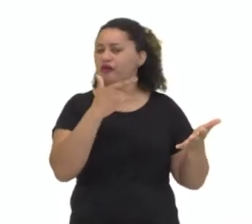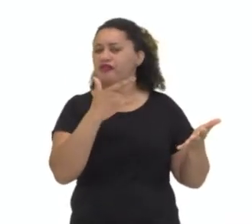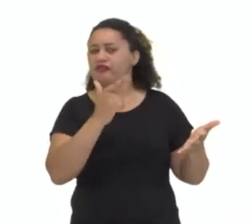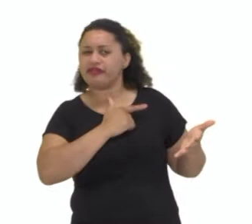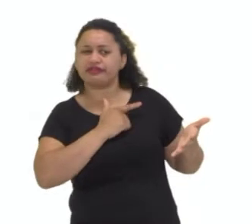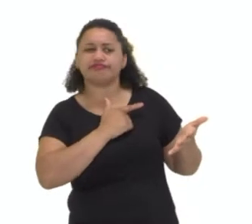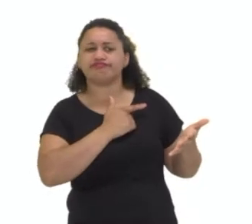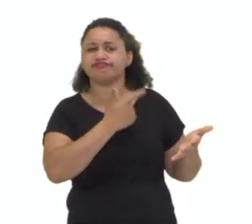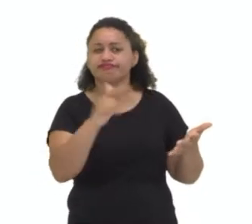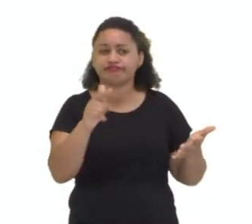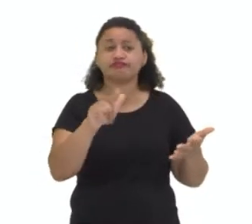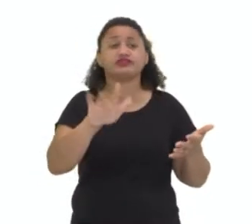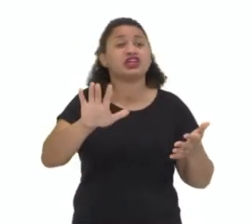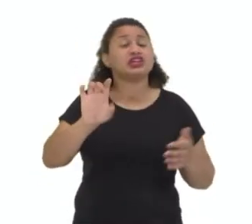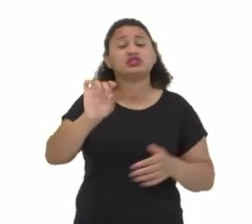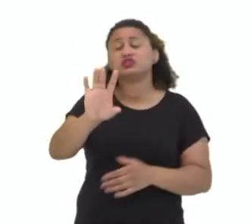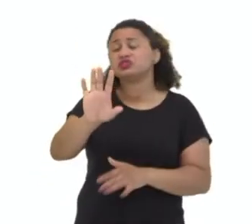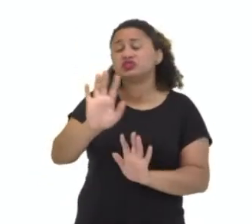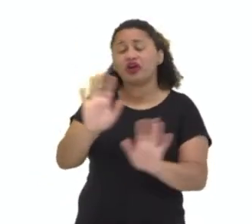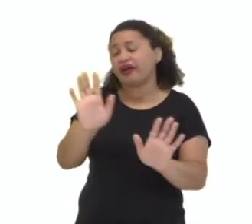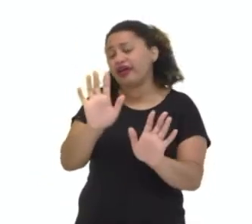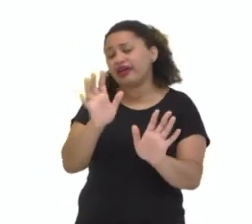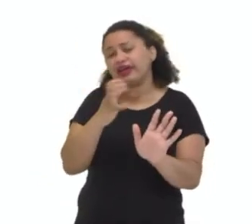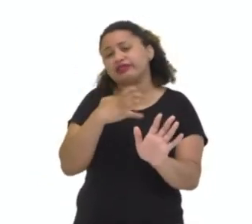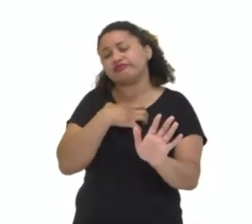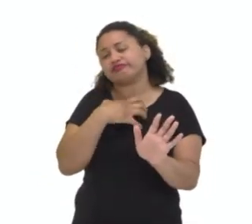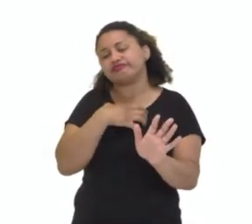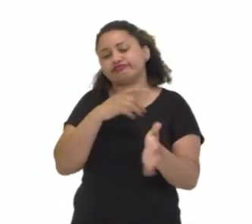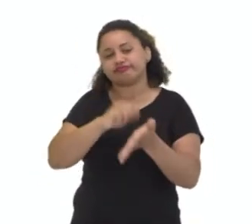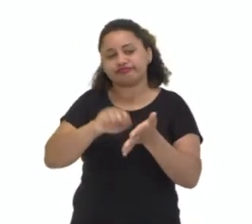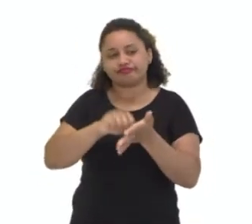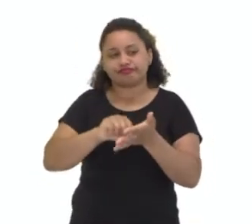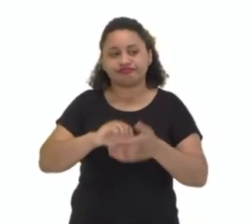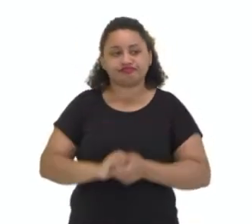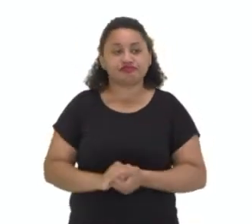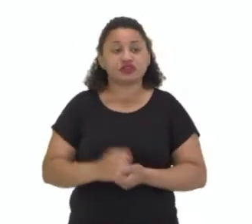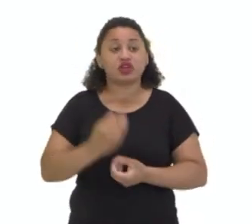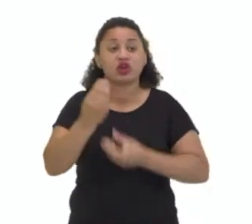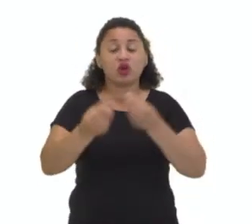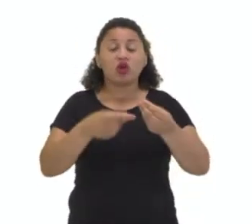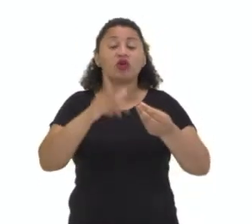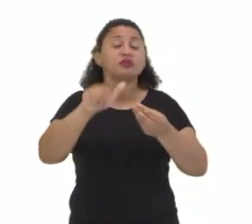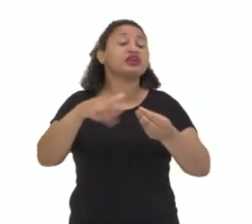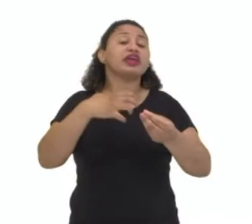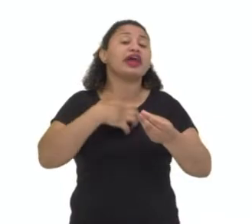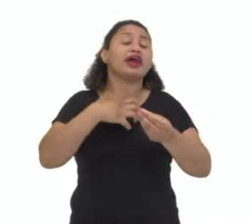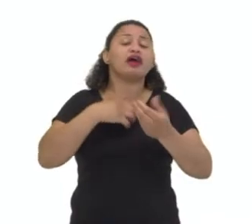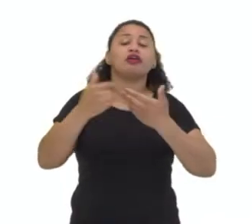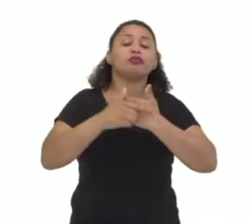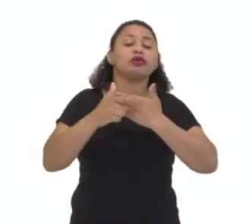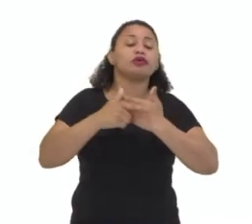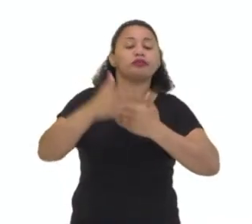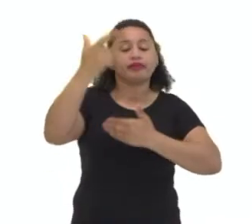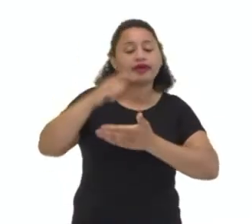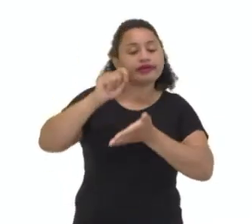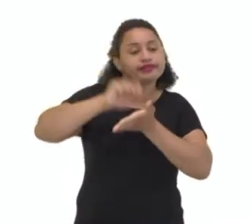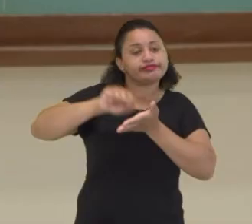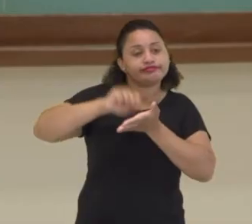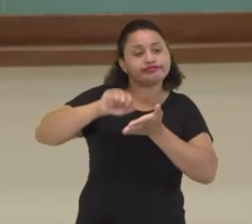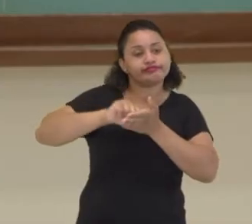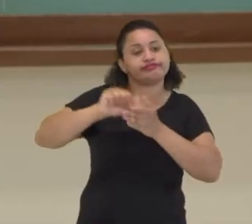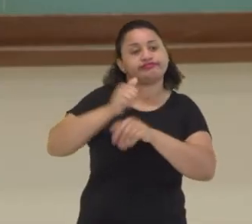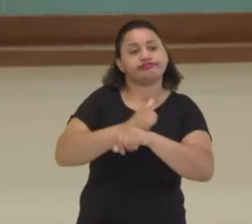disse antes, é apenas sórdido. Como é descrito, então, o ofício de escritor? Como o